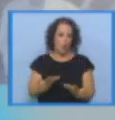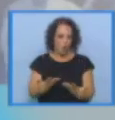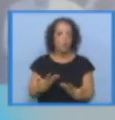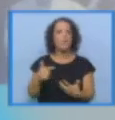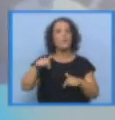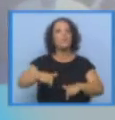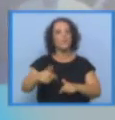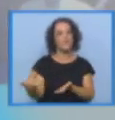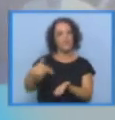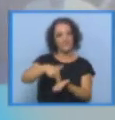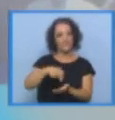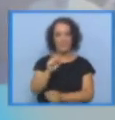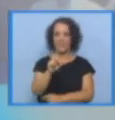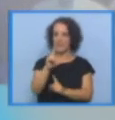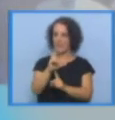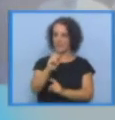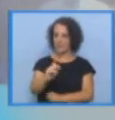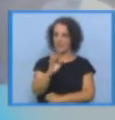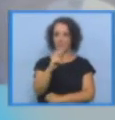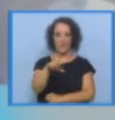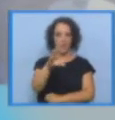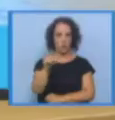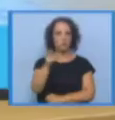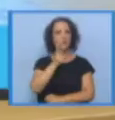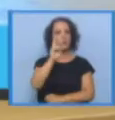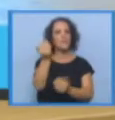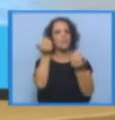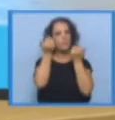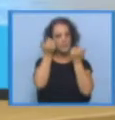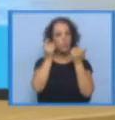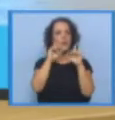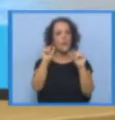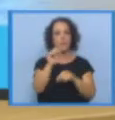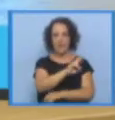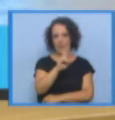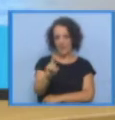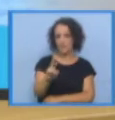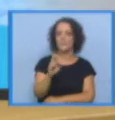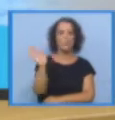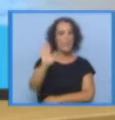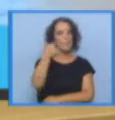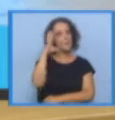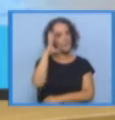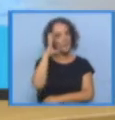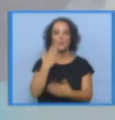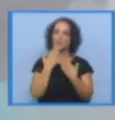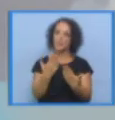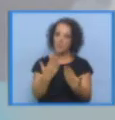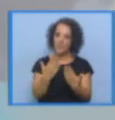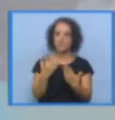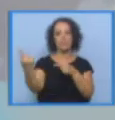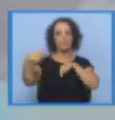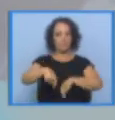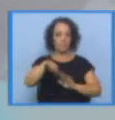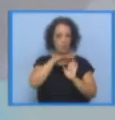com a presença de Graça Franco, diretora de Informação da Renascença. Cumprimento, muito boa tarde. Olá, boa tarde. Obrigado por estares